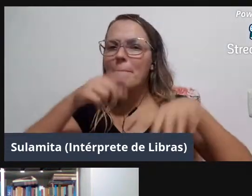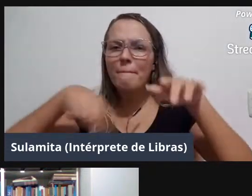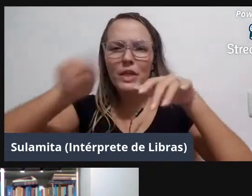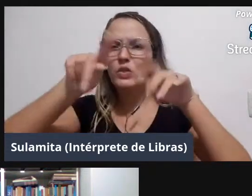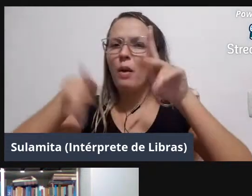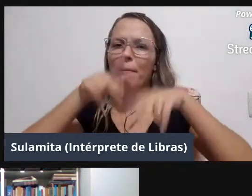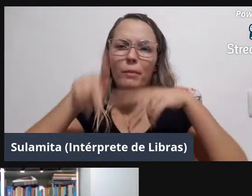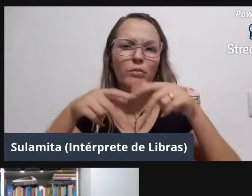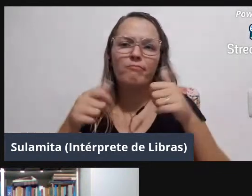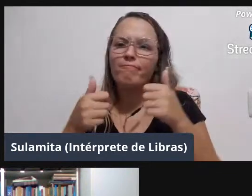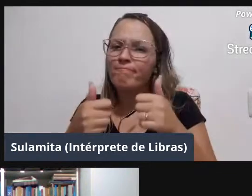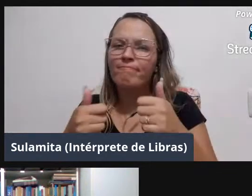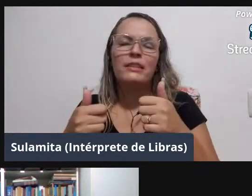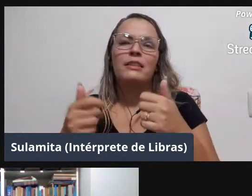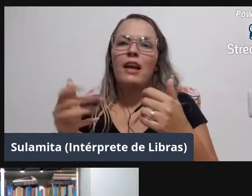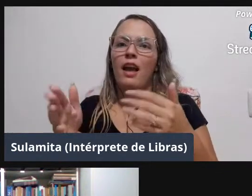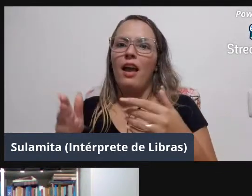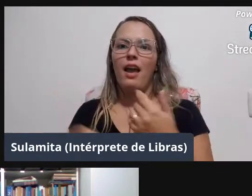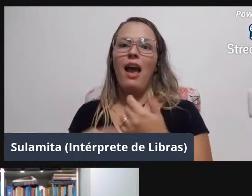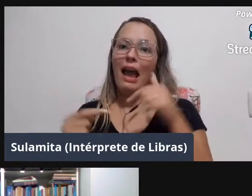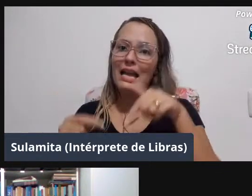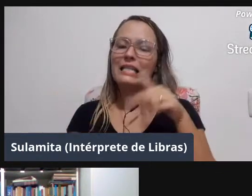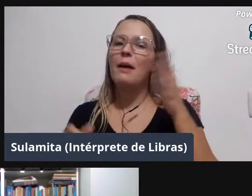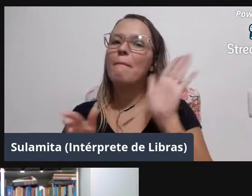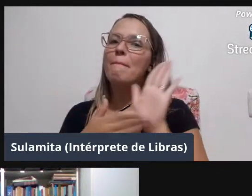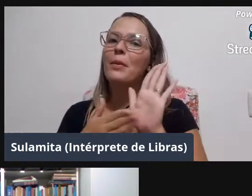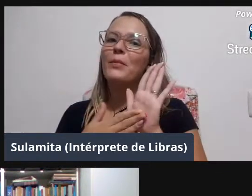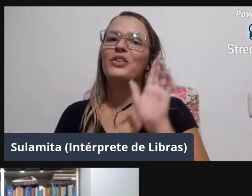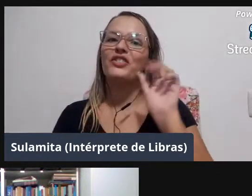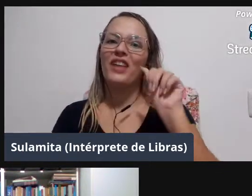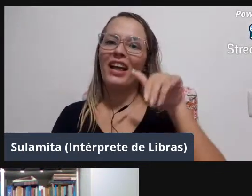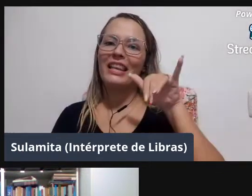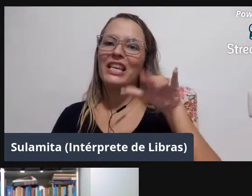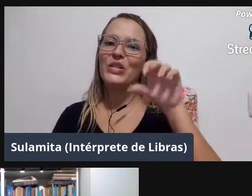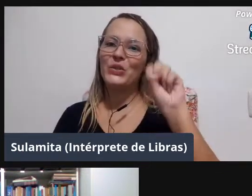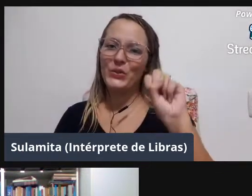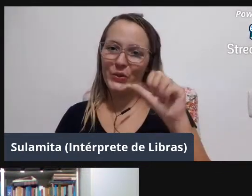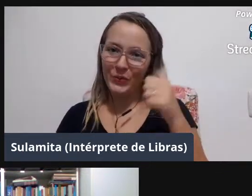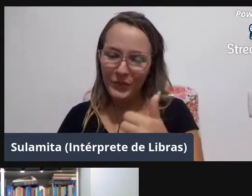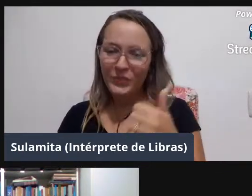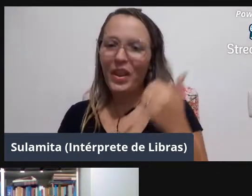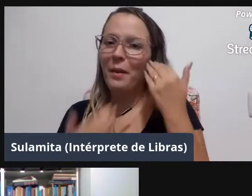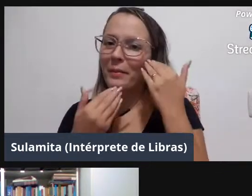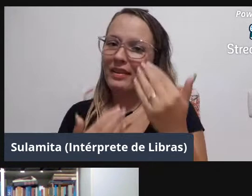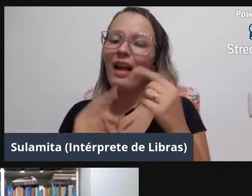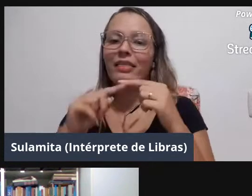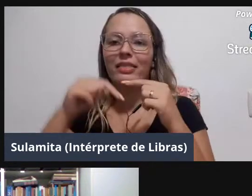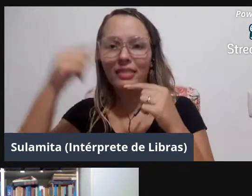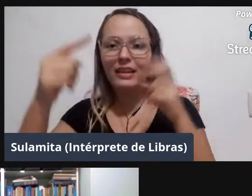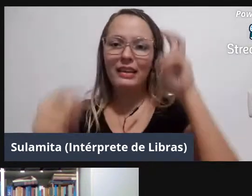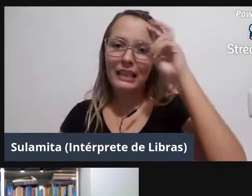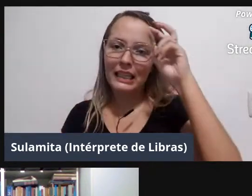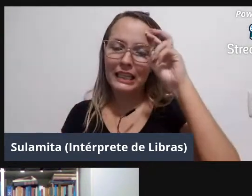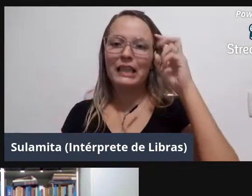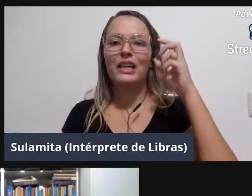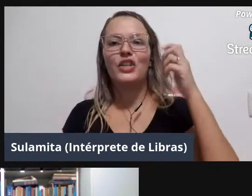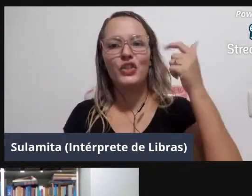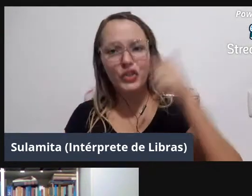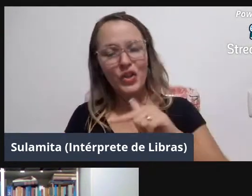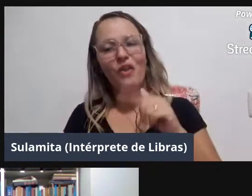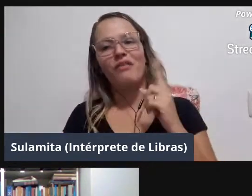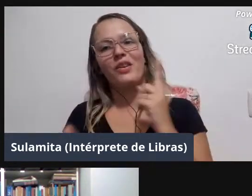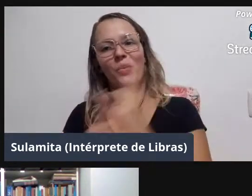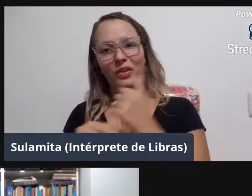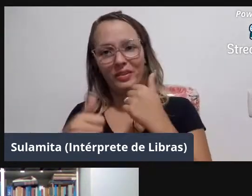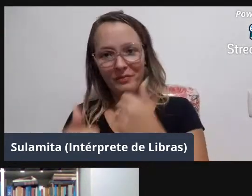essa também é a proposta do Anísio Teixeira. Então, super obrigado. Até quinta que vem com a professora Libânia. Súria, o encerramento é